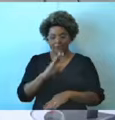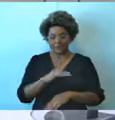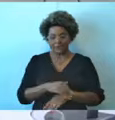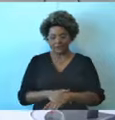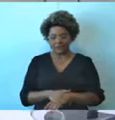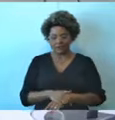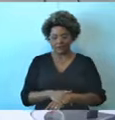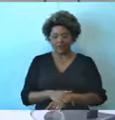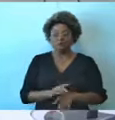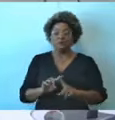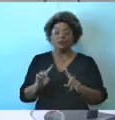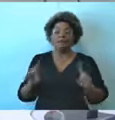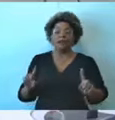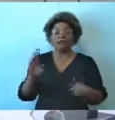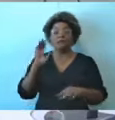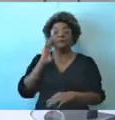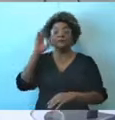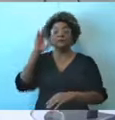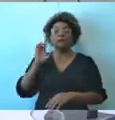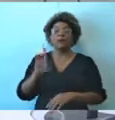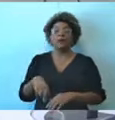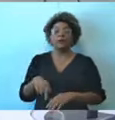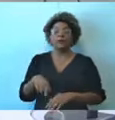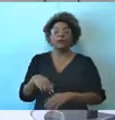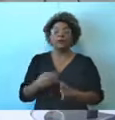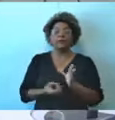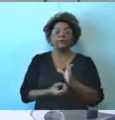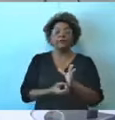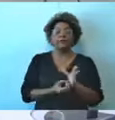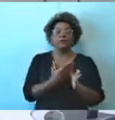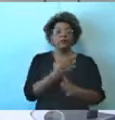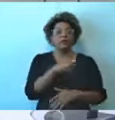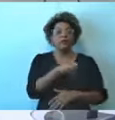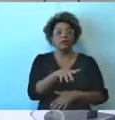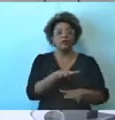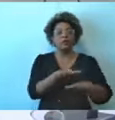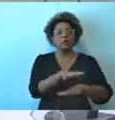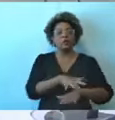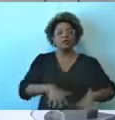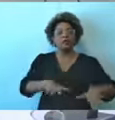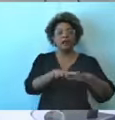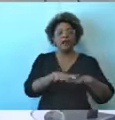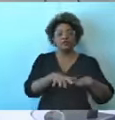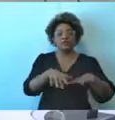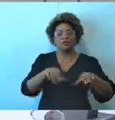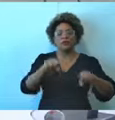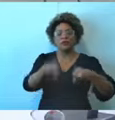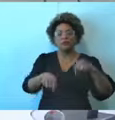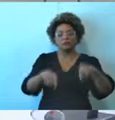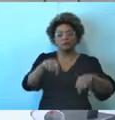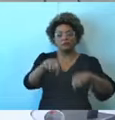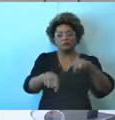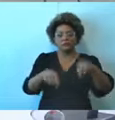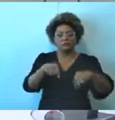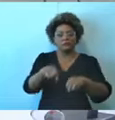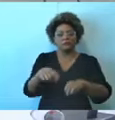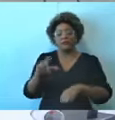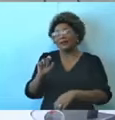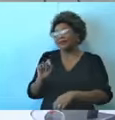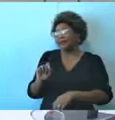é o seguinte, criou-se ali um espaço para o ciclista que não tem o mesmo impacto que os motociclistas têm na cidade de Belo